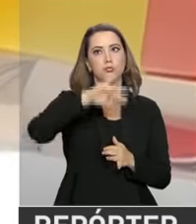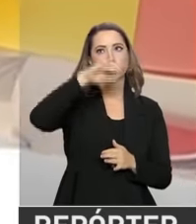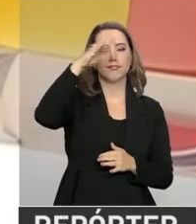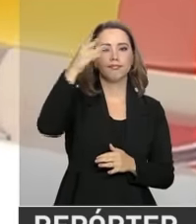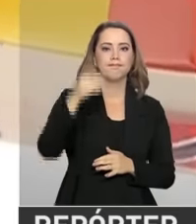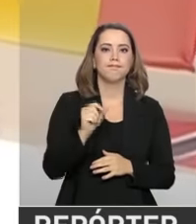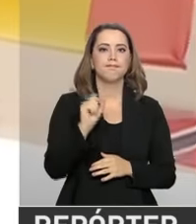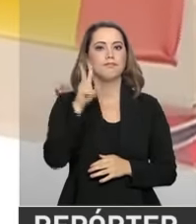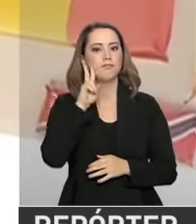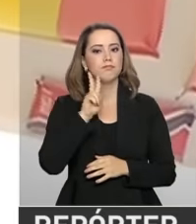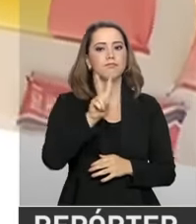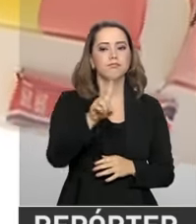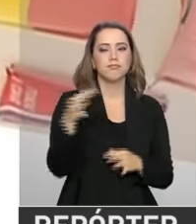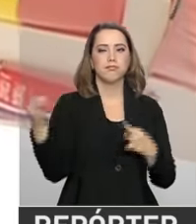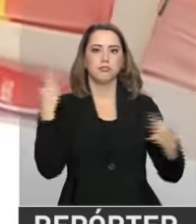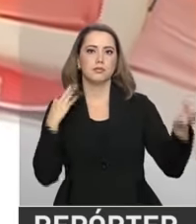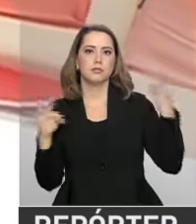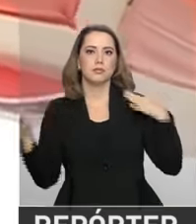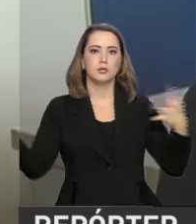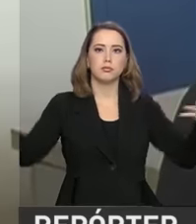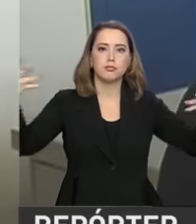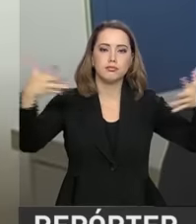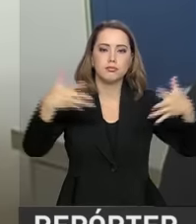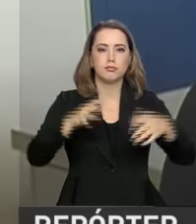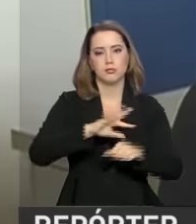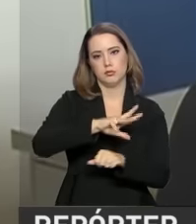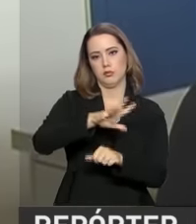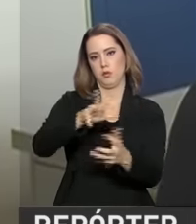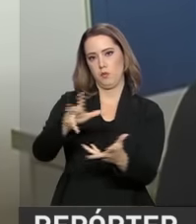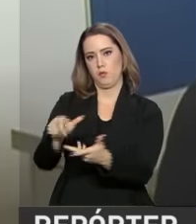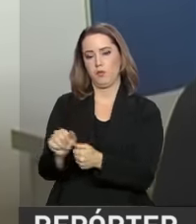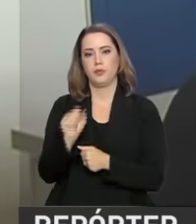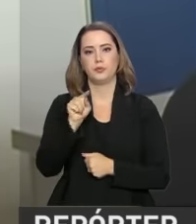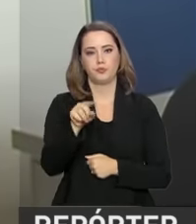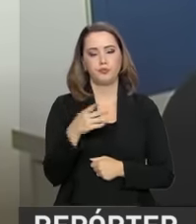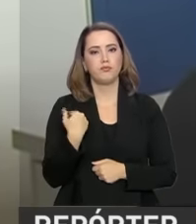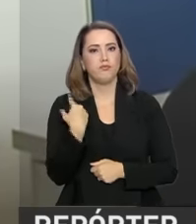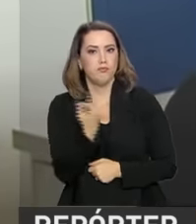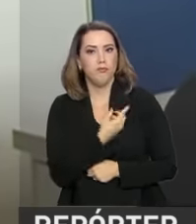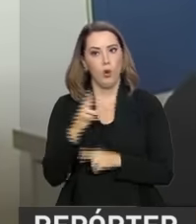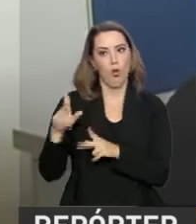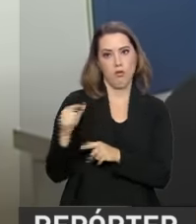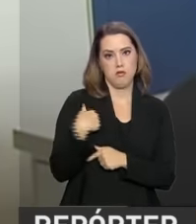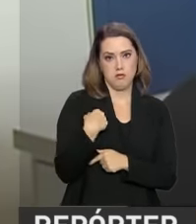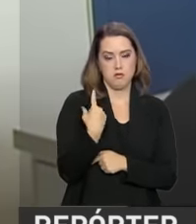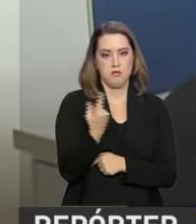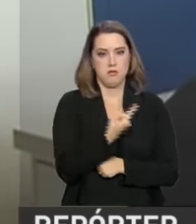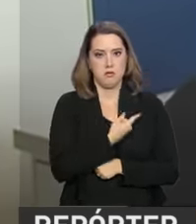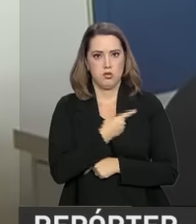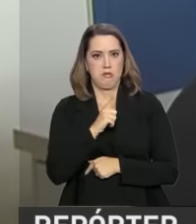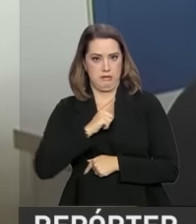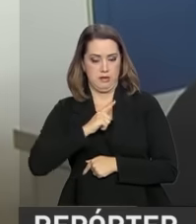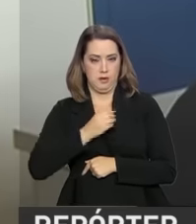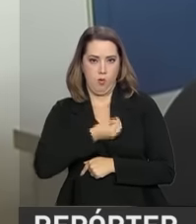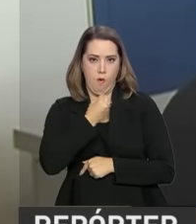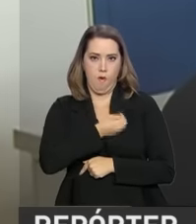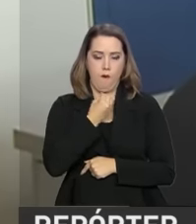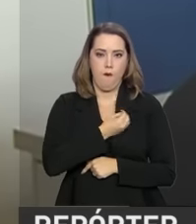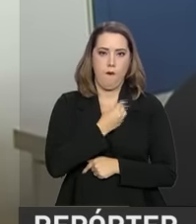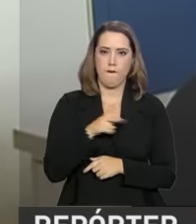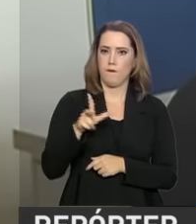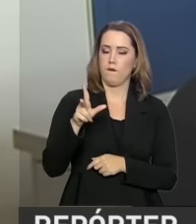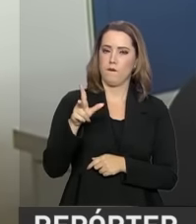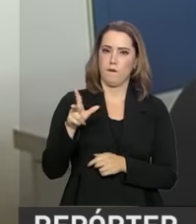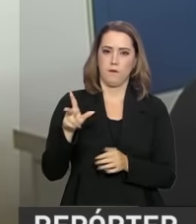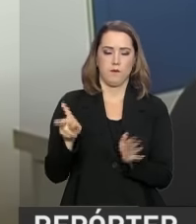atrai turistas de todos os cantos do mundo nosso diferencial Além da Vida local tipo uma vida própria e diferente do Rio de Janeiro lá